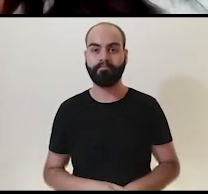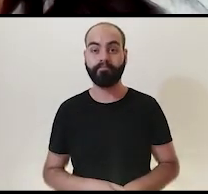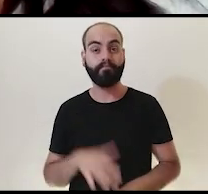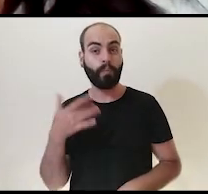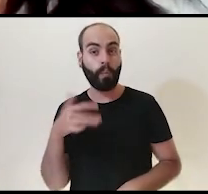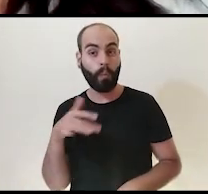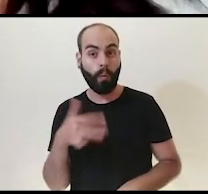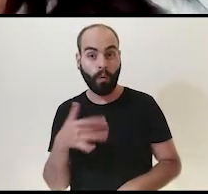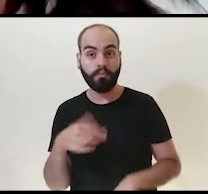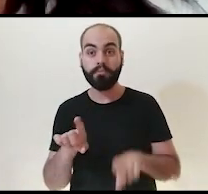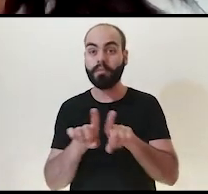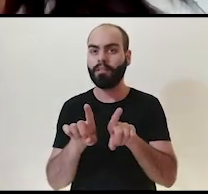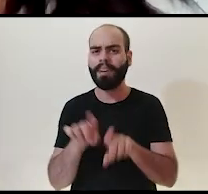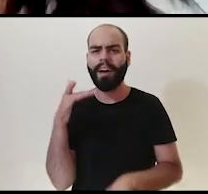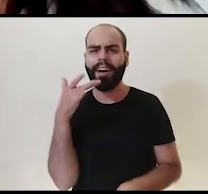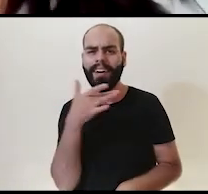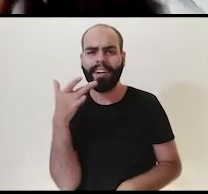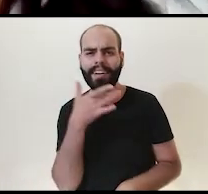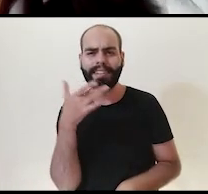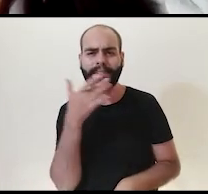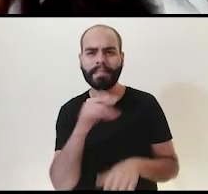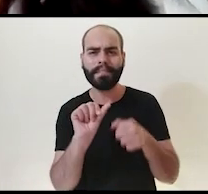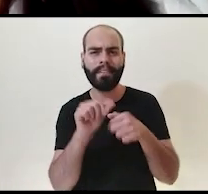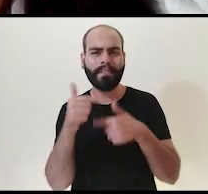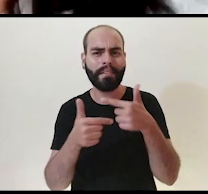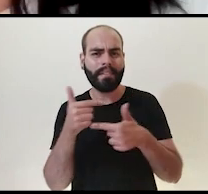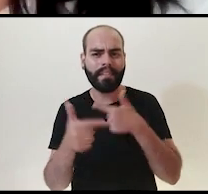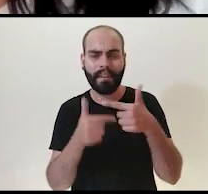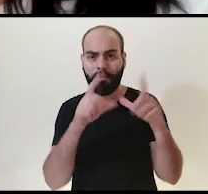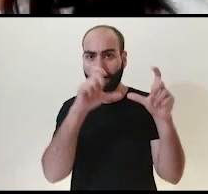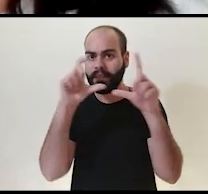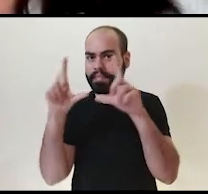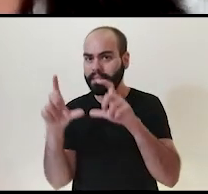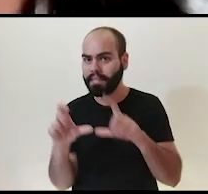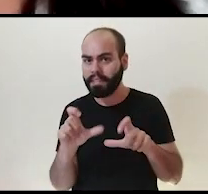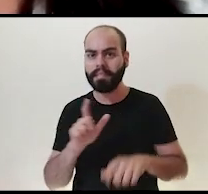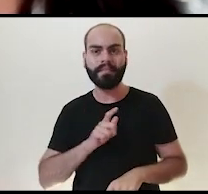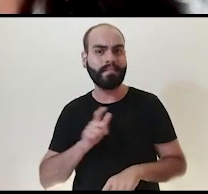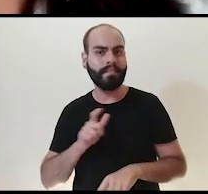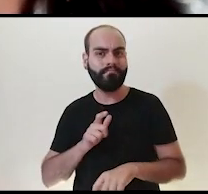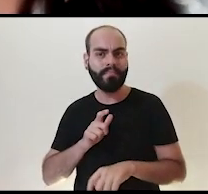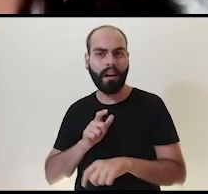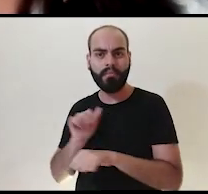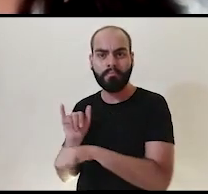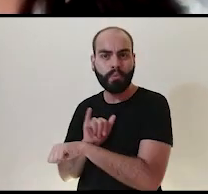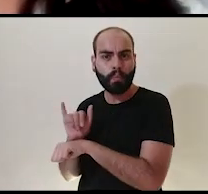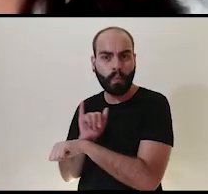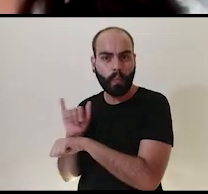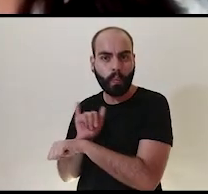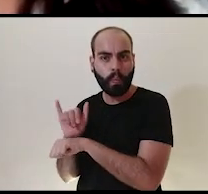nossa, inclusive é uma coisa gostosa de ser feita, né? Lógico que tem toda a técnica por trás e tal, mas é